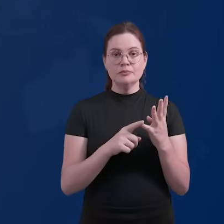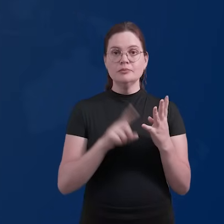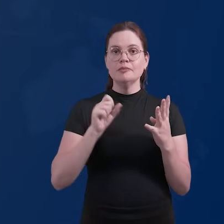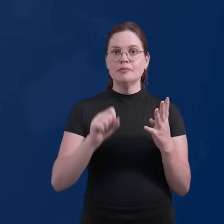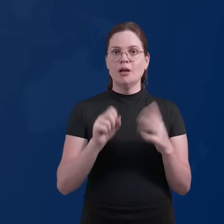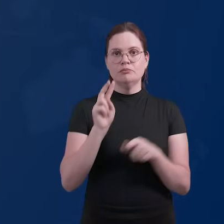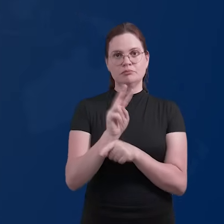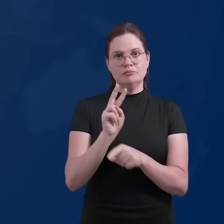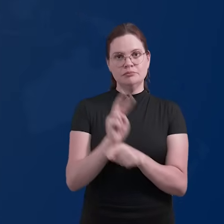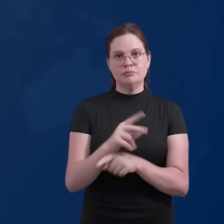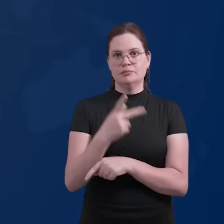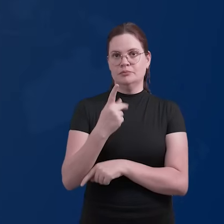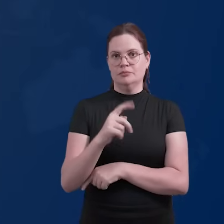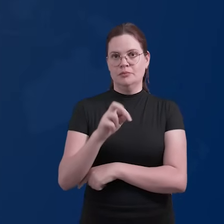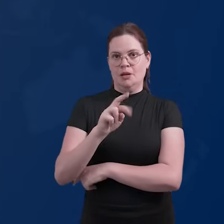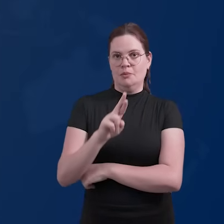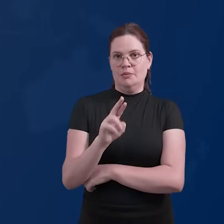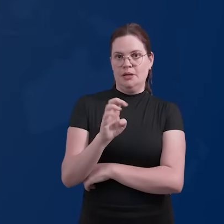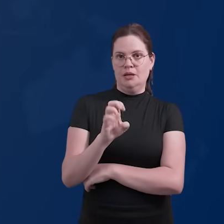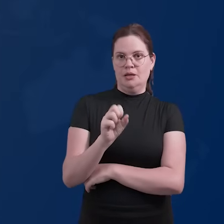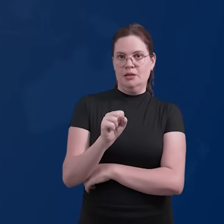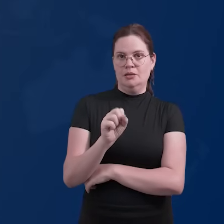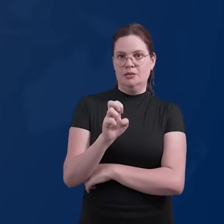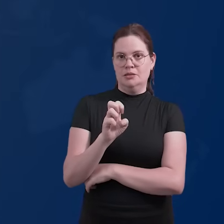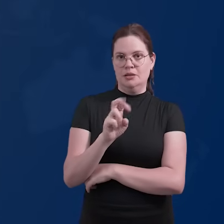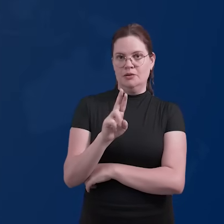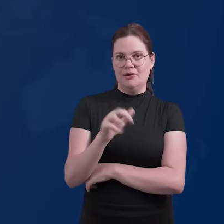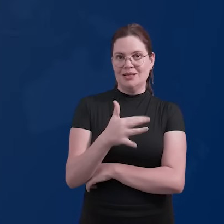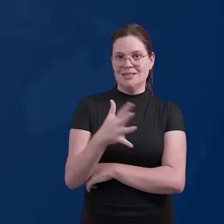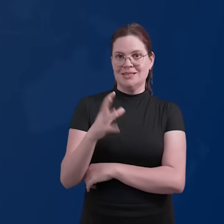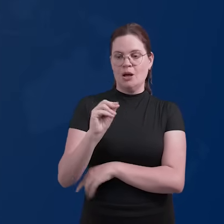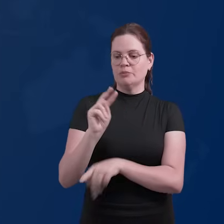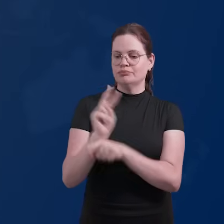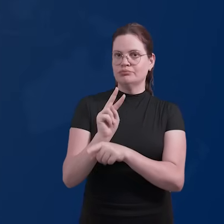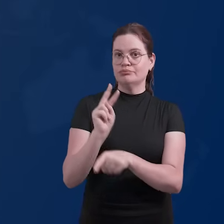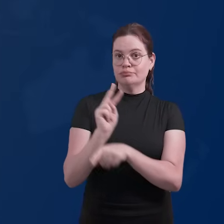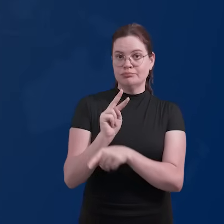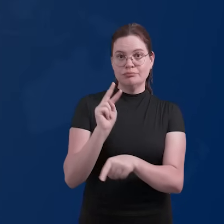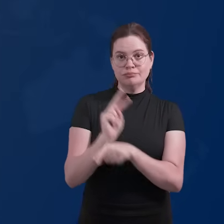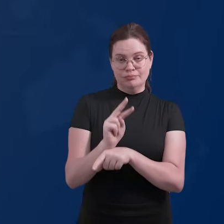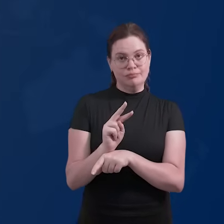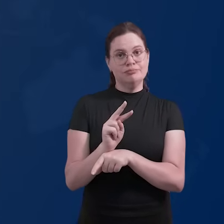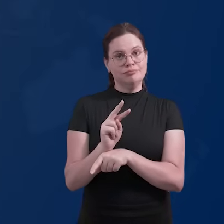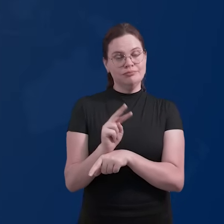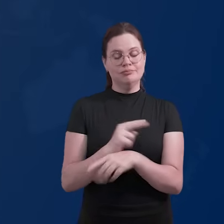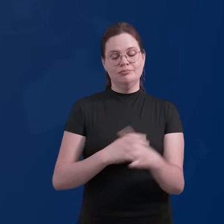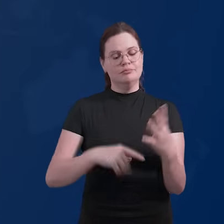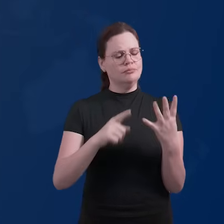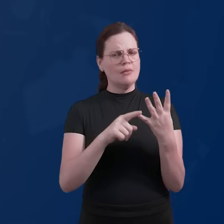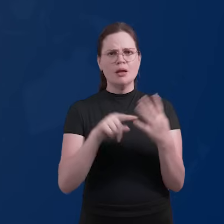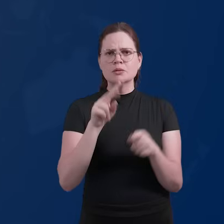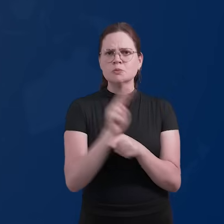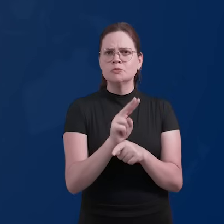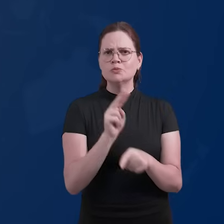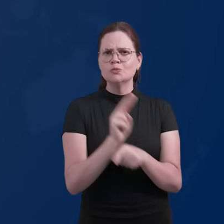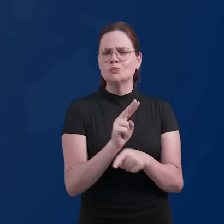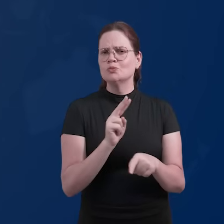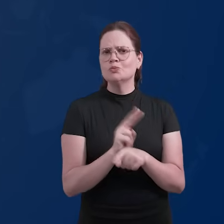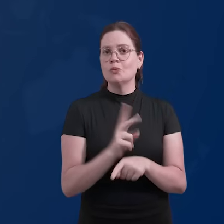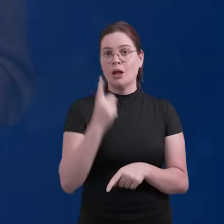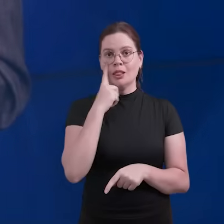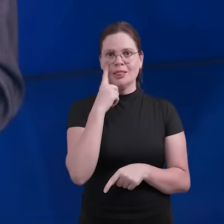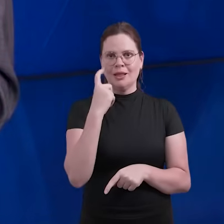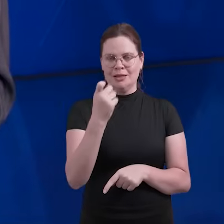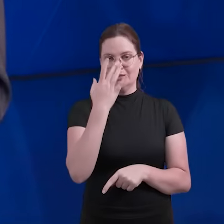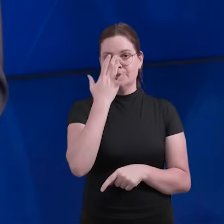de preservação. Vamos ver aqui mais um sentido da palavra soteria, que é preservação. E essa